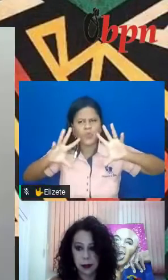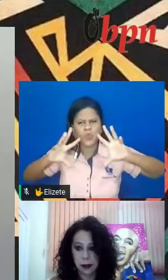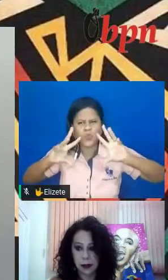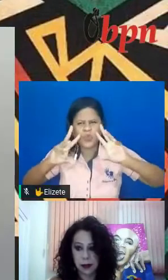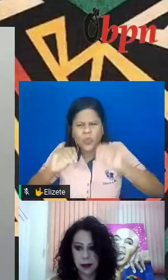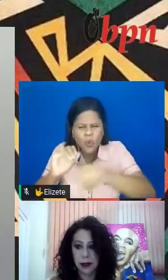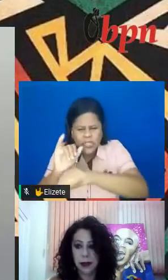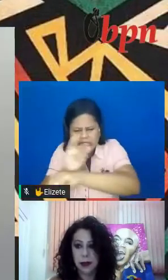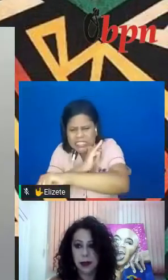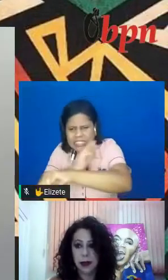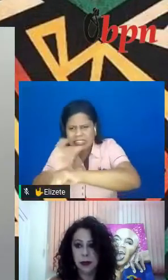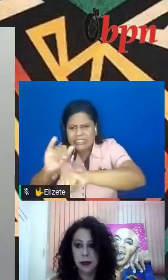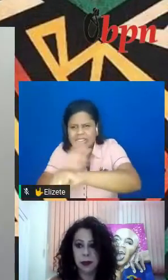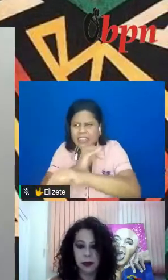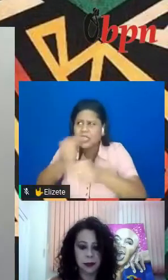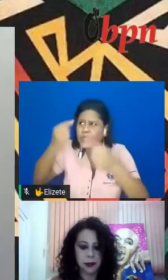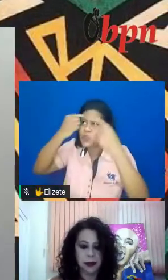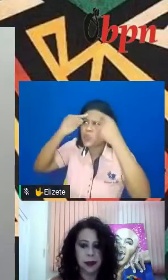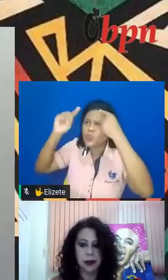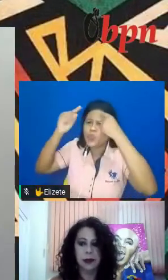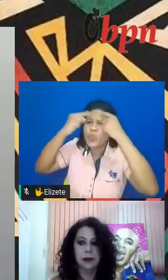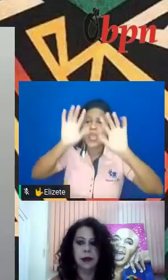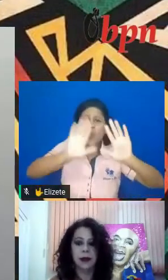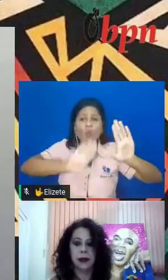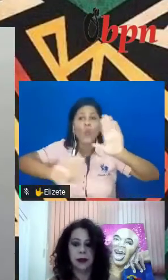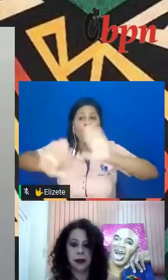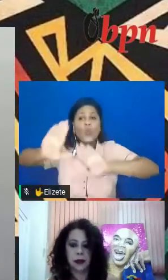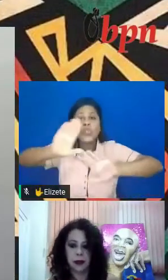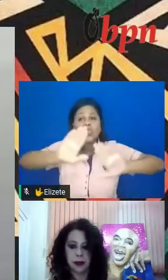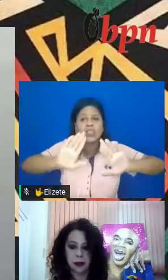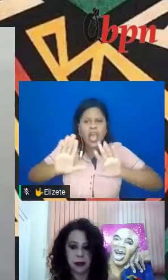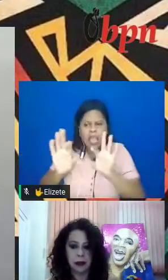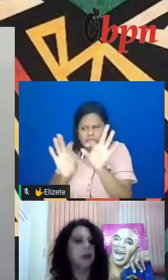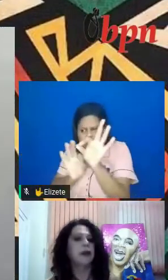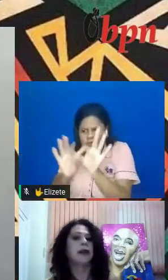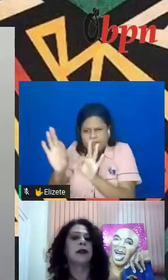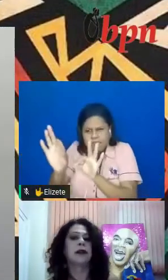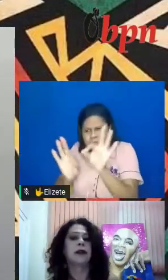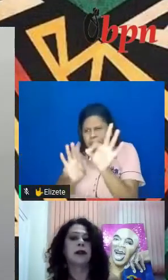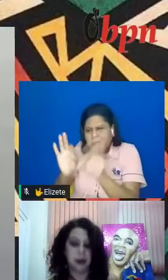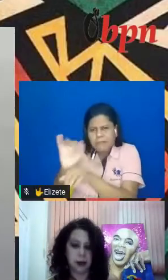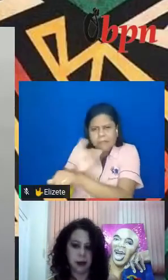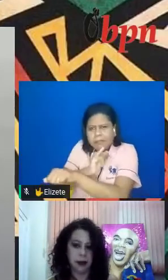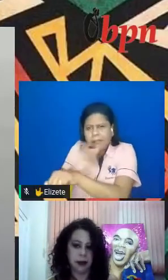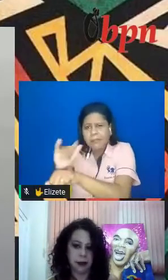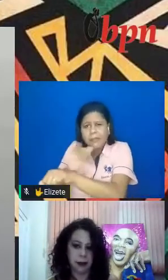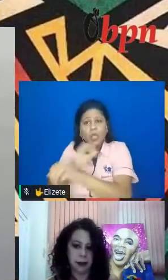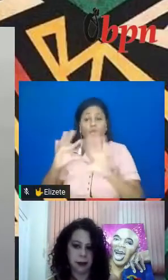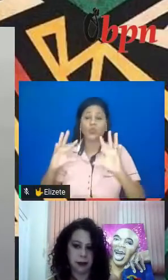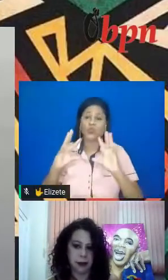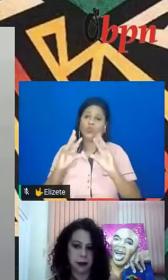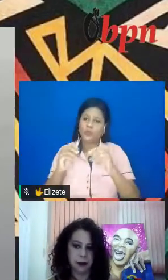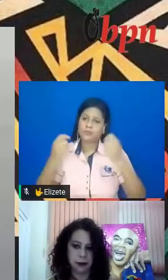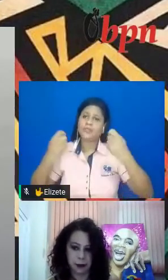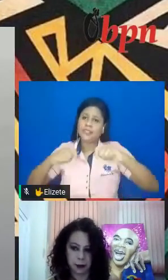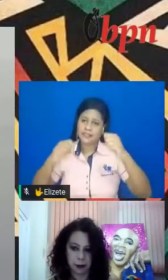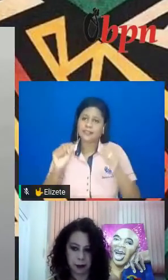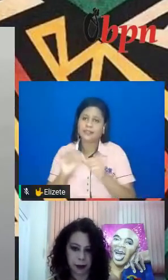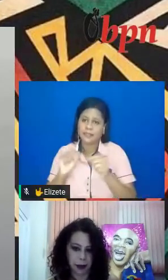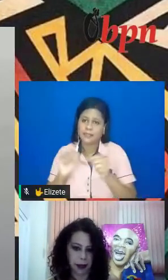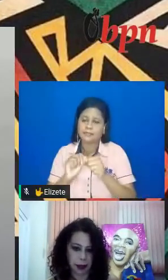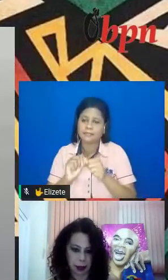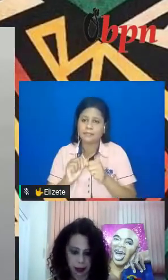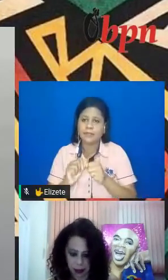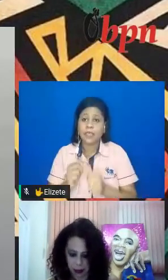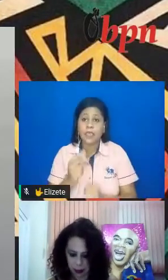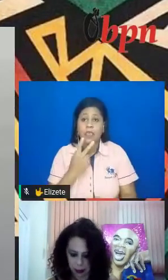todo cuidado, que toda a manha, que todo o jogo de cintura, é preciso fazer isso. E acho